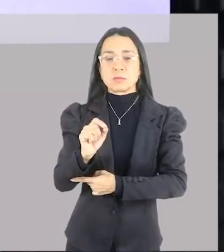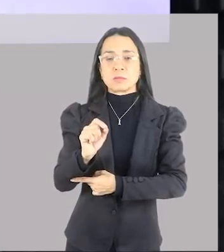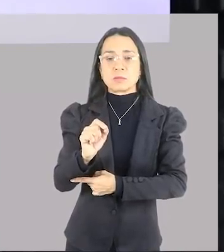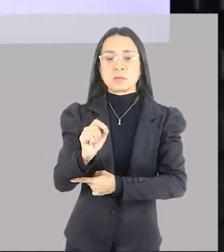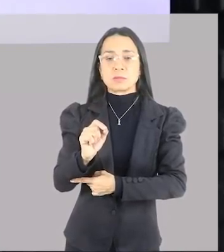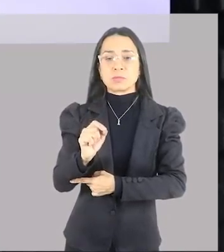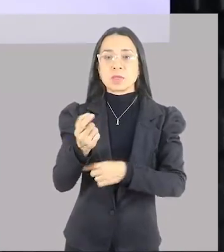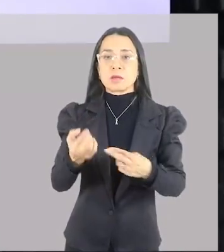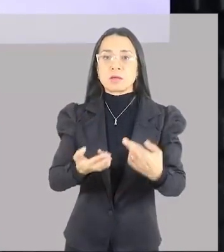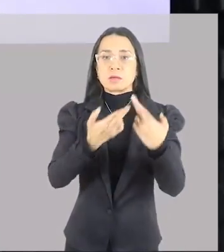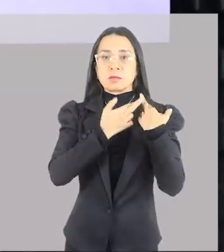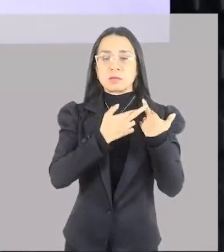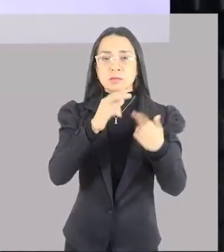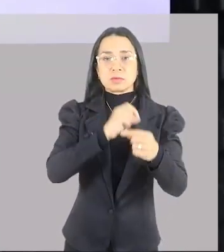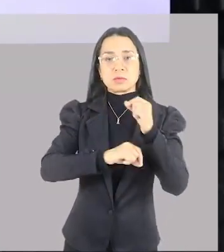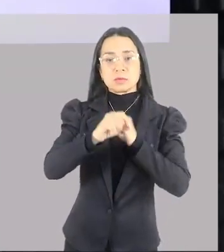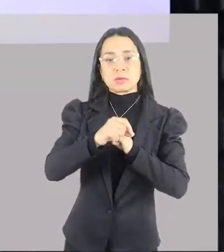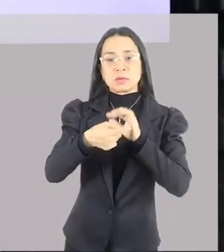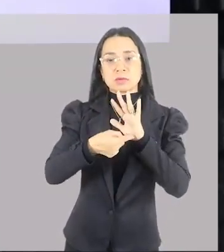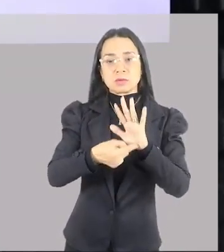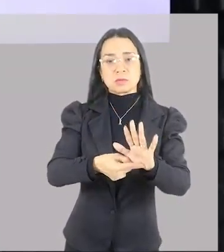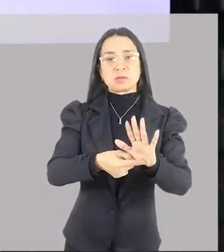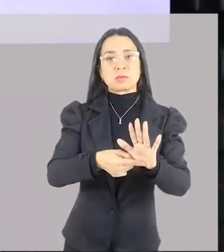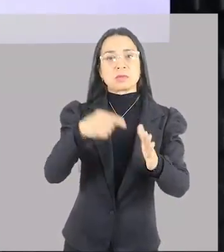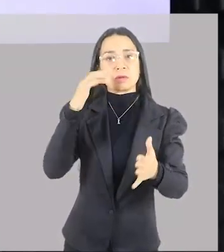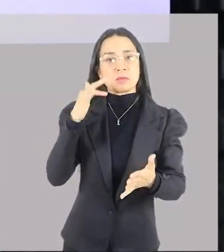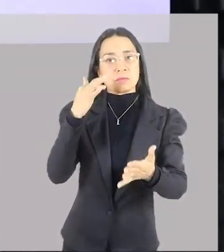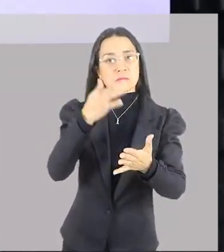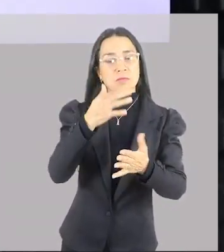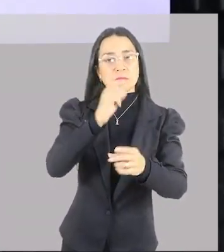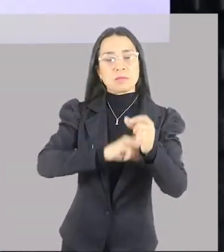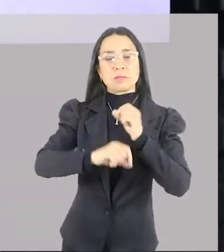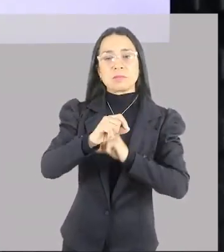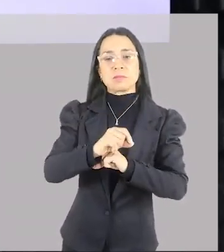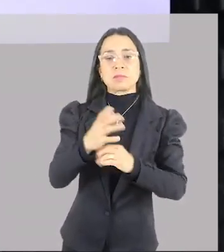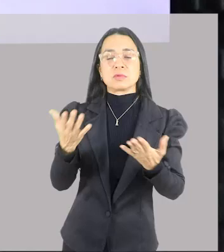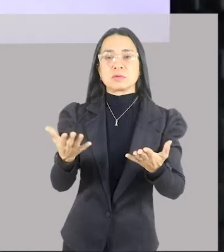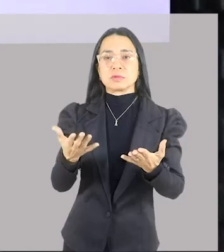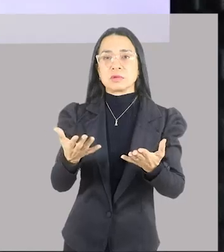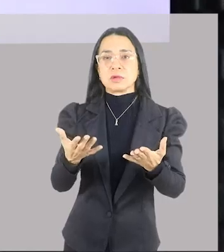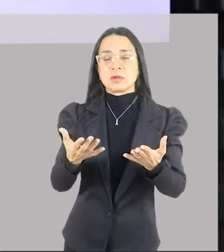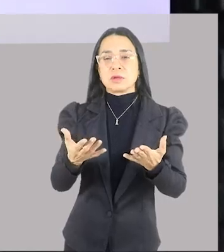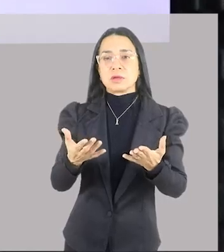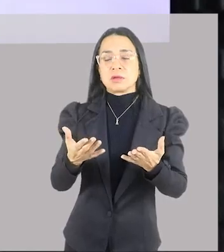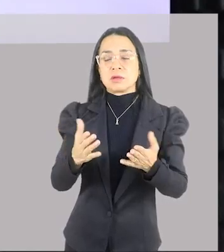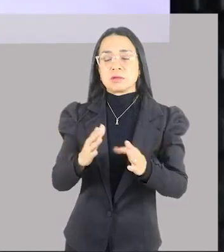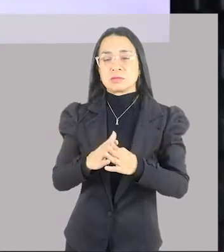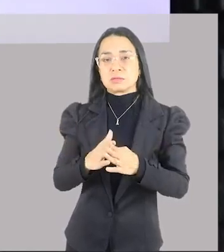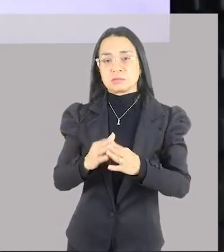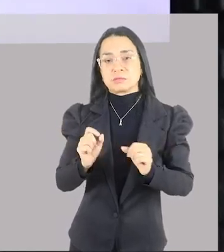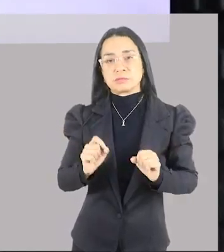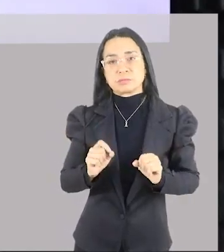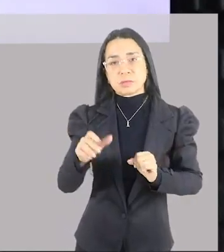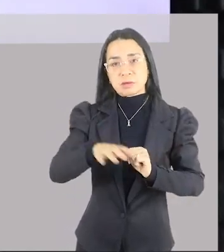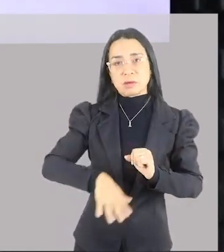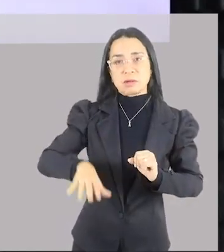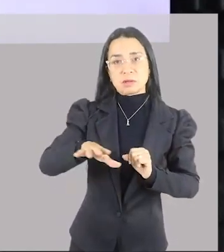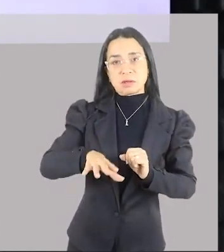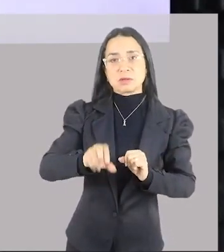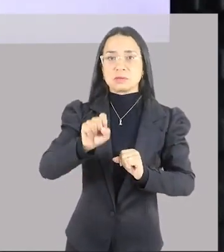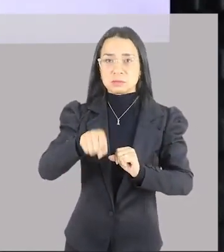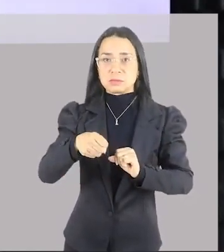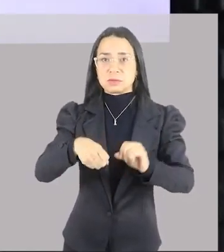um compromisso com retratar fielmente aquela realidade. Ele tem um compromisso com a sua